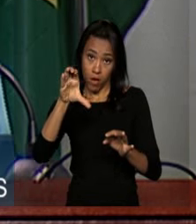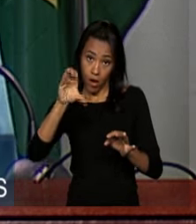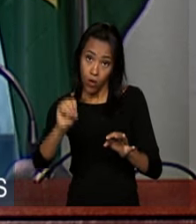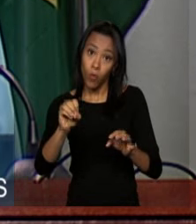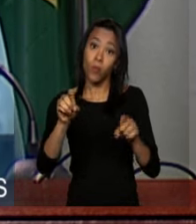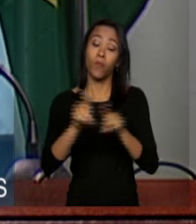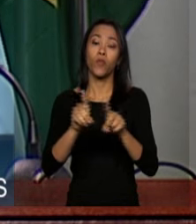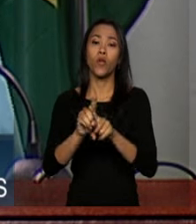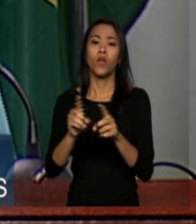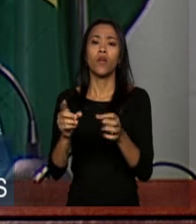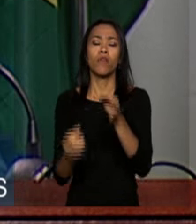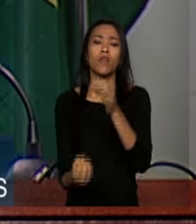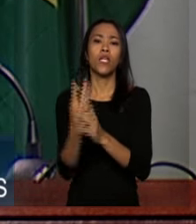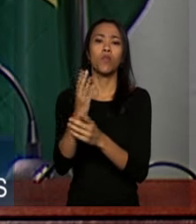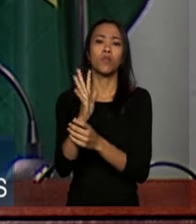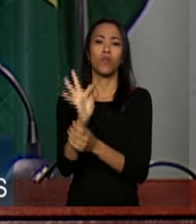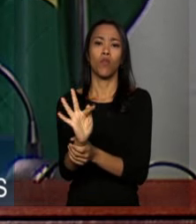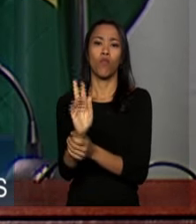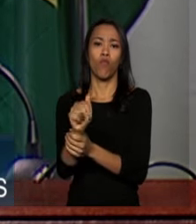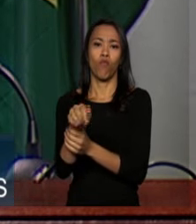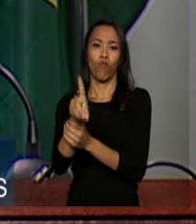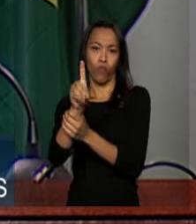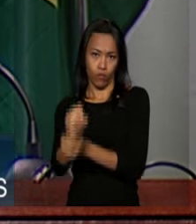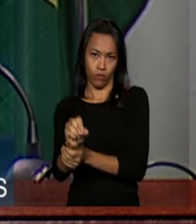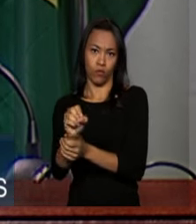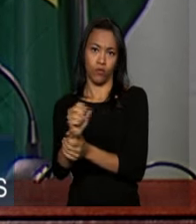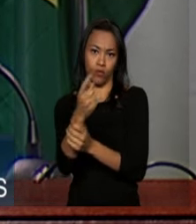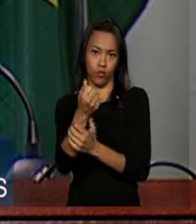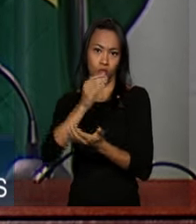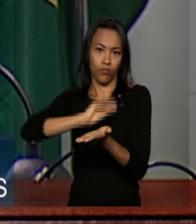de Reservas, que agora, este ano,